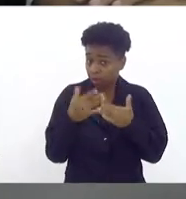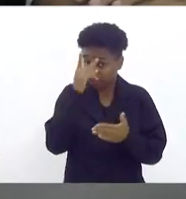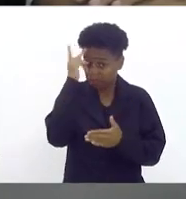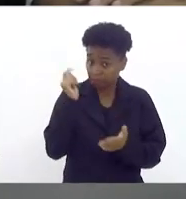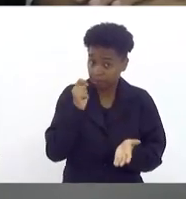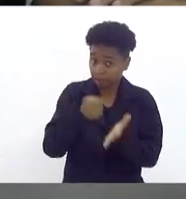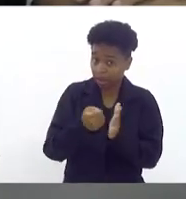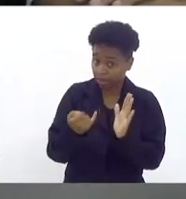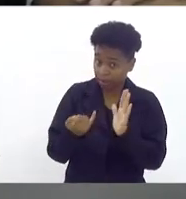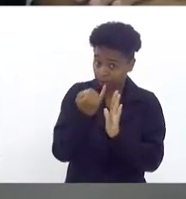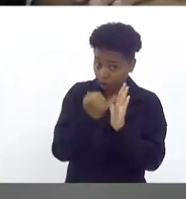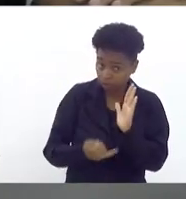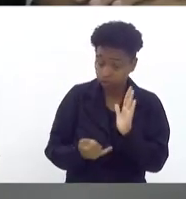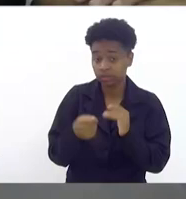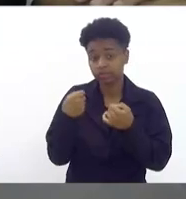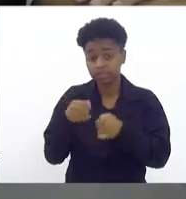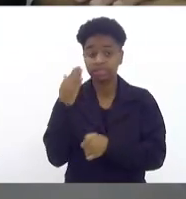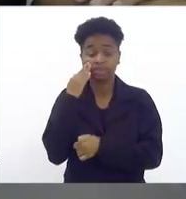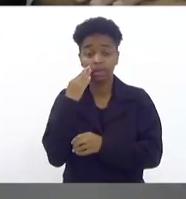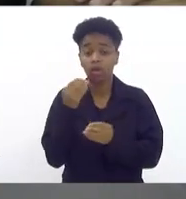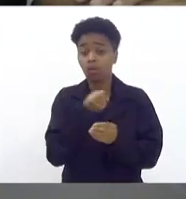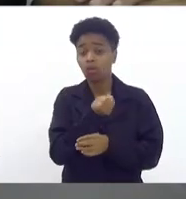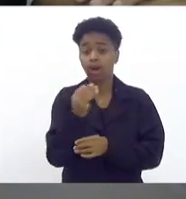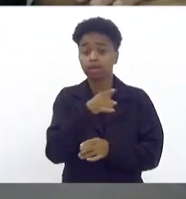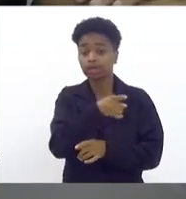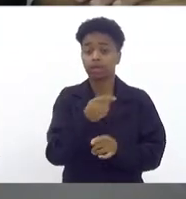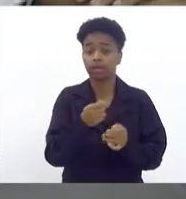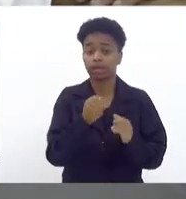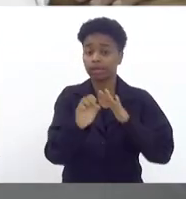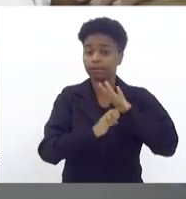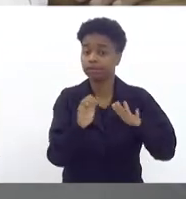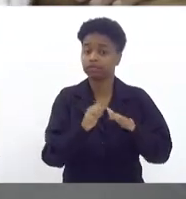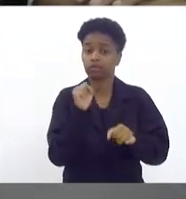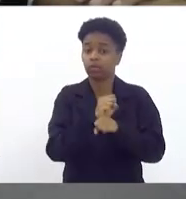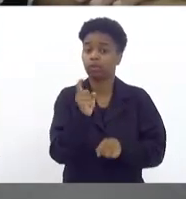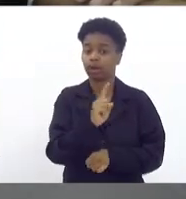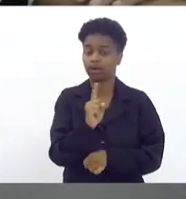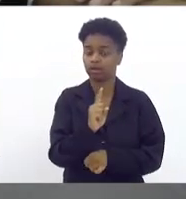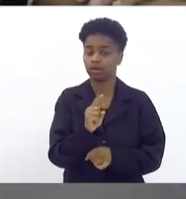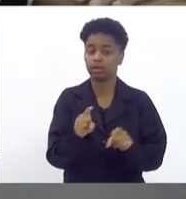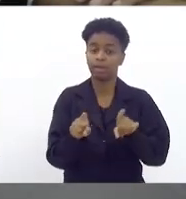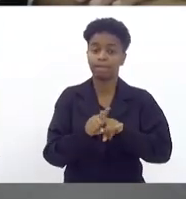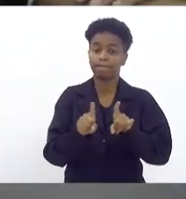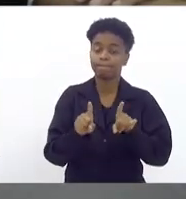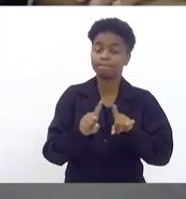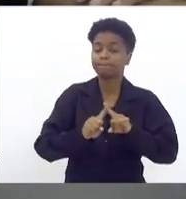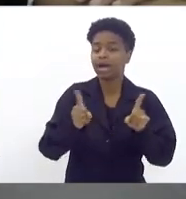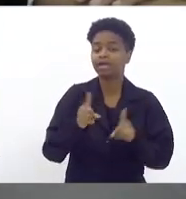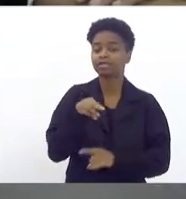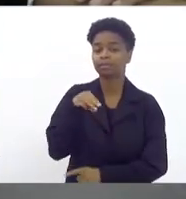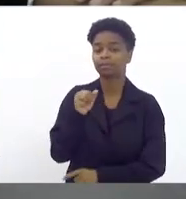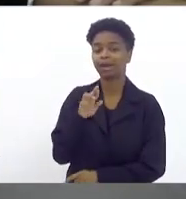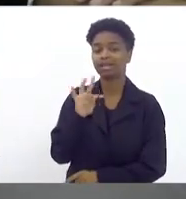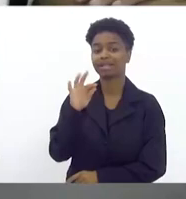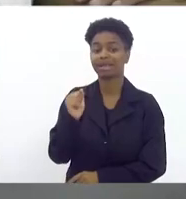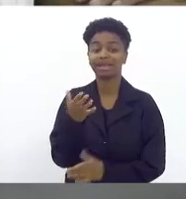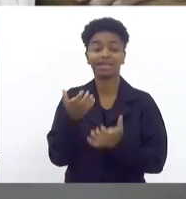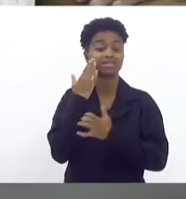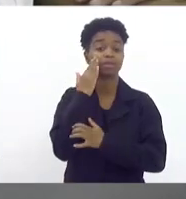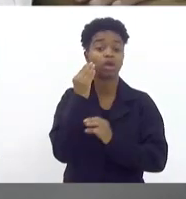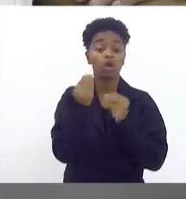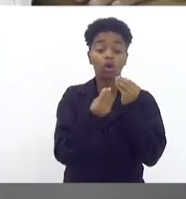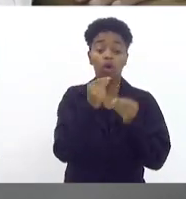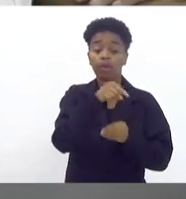imposto deve saber quanto que a empresa está deixando de pagar. Mas, ainda assim, o que a Marta Rocha quer é saber qual foi o retorno que